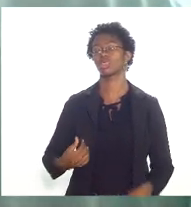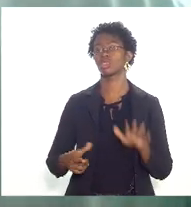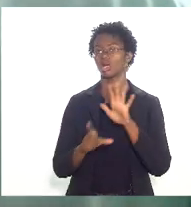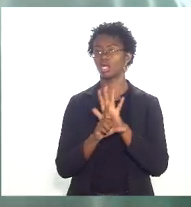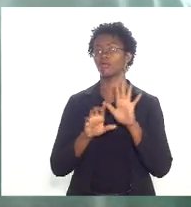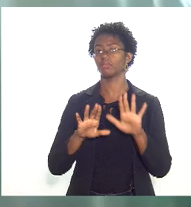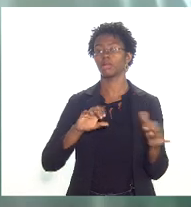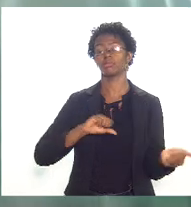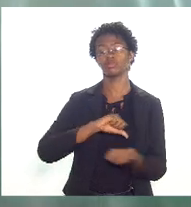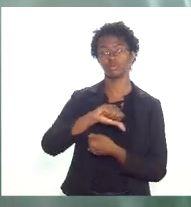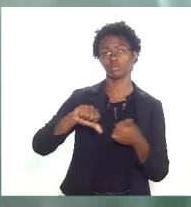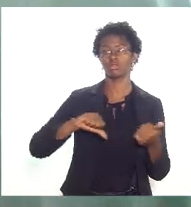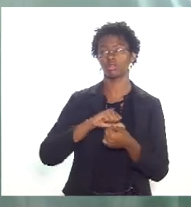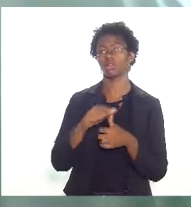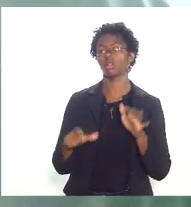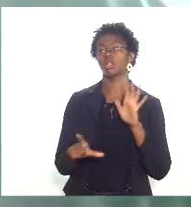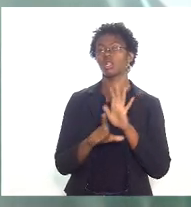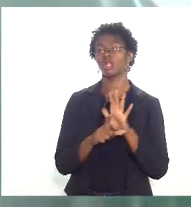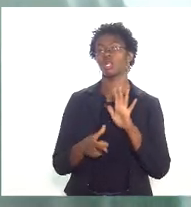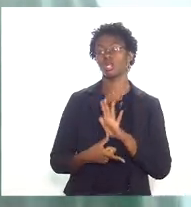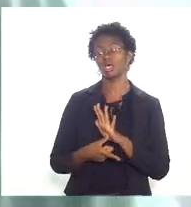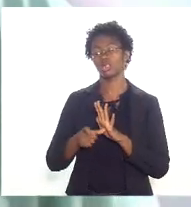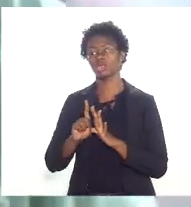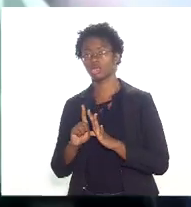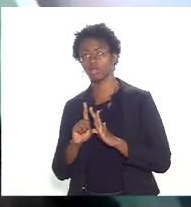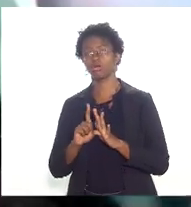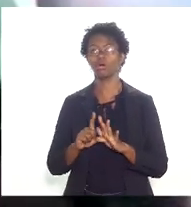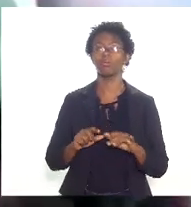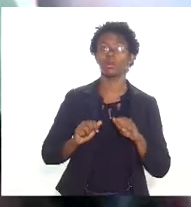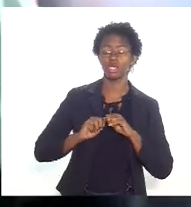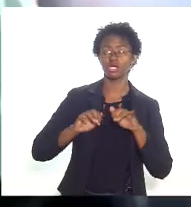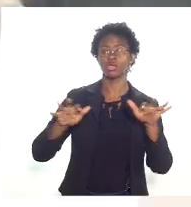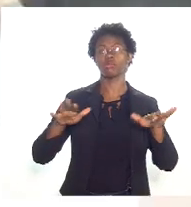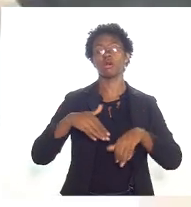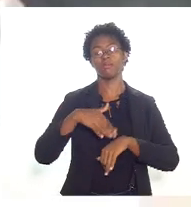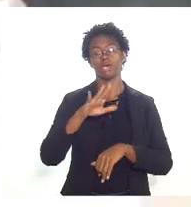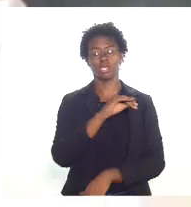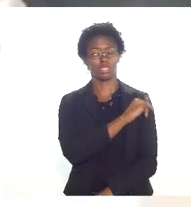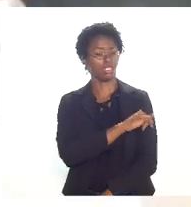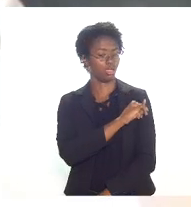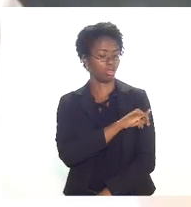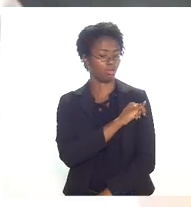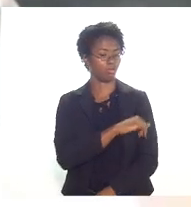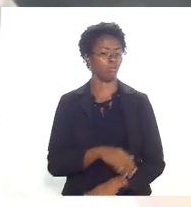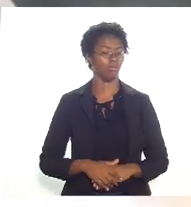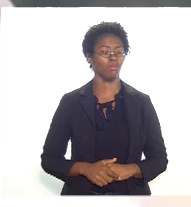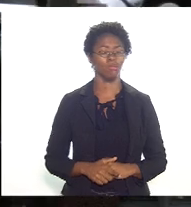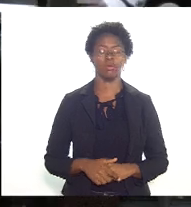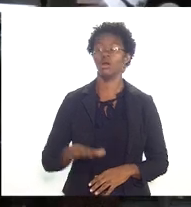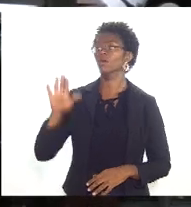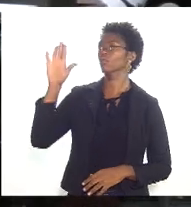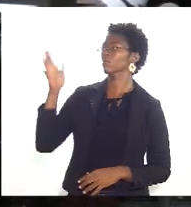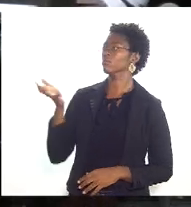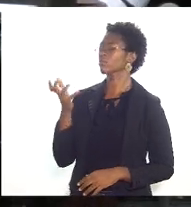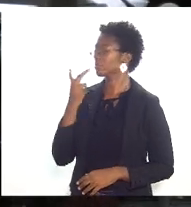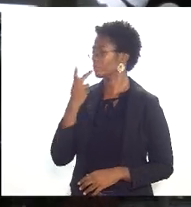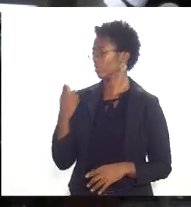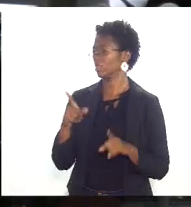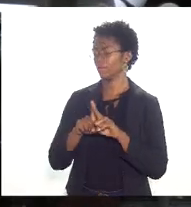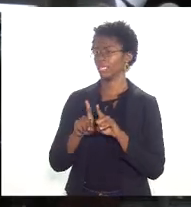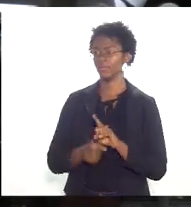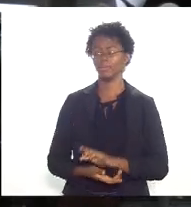modificando a lei para interiorizar e eu queria também deixa eu deixa de ser